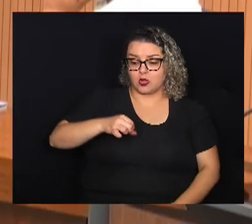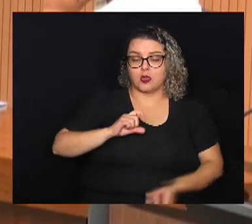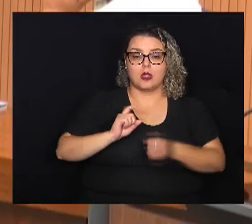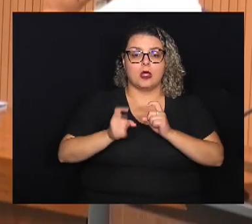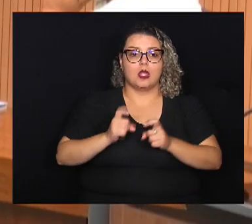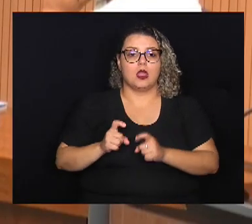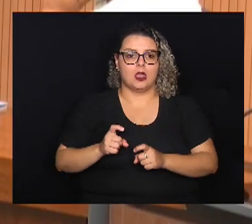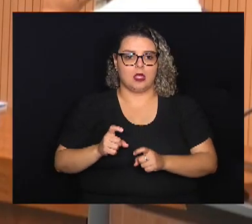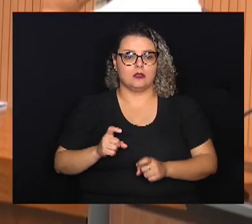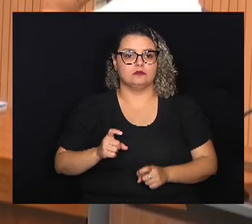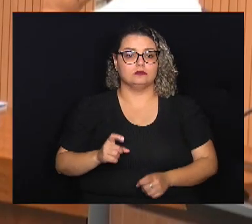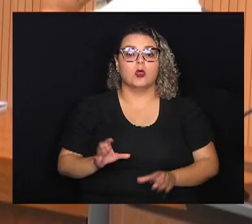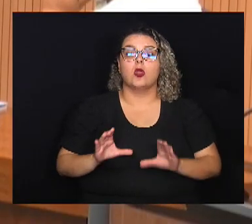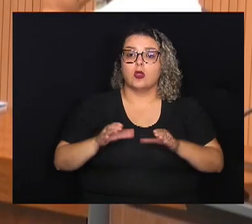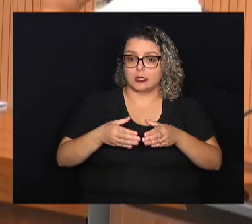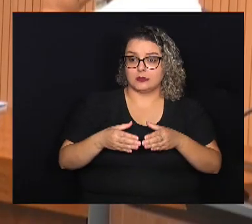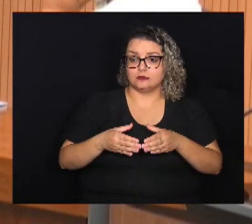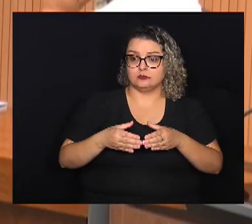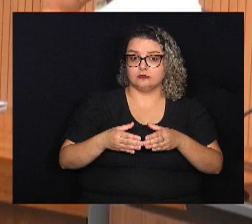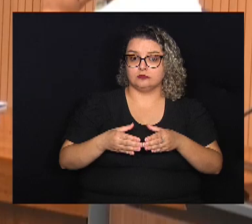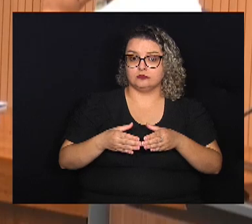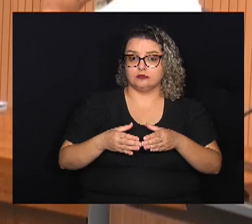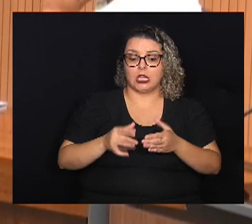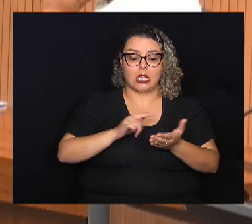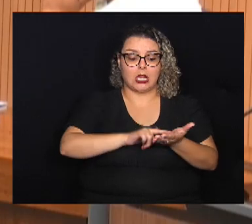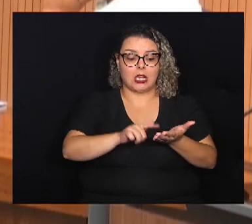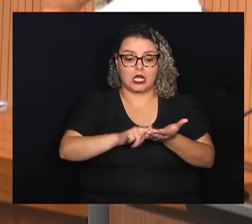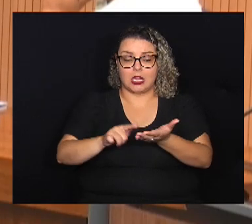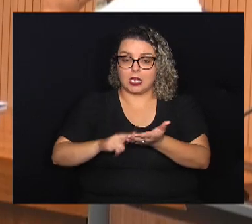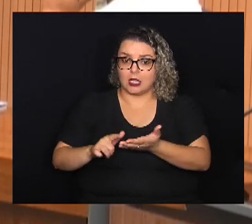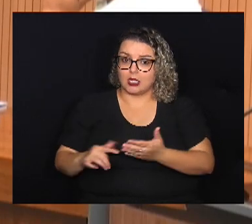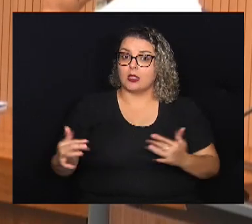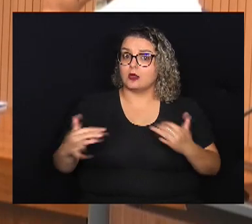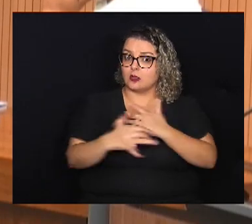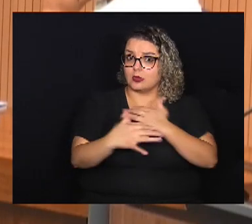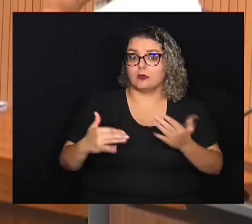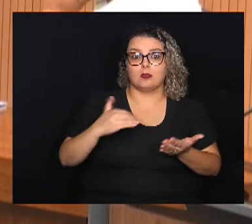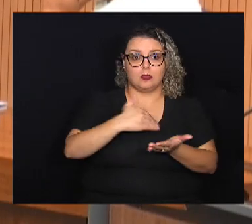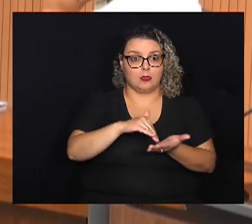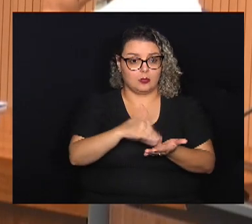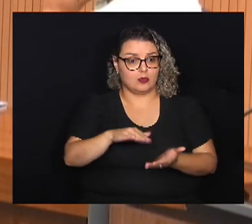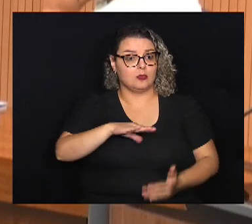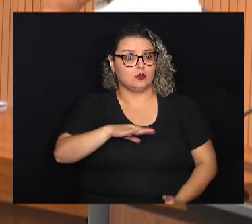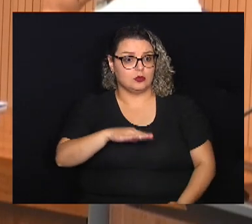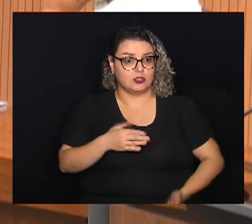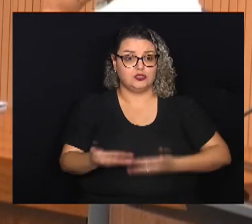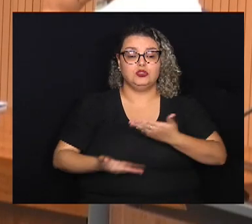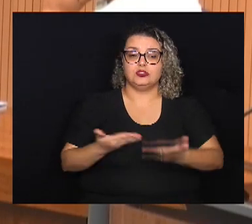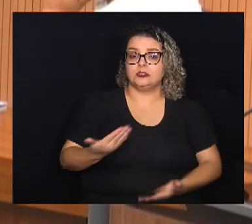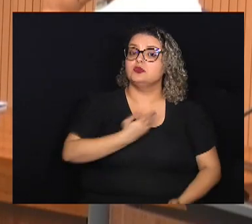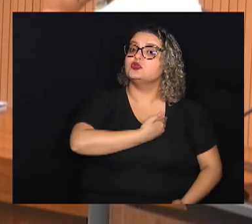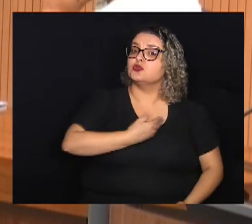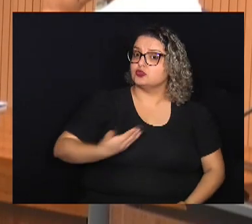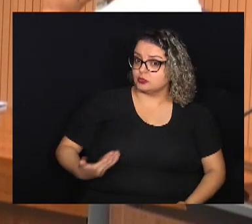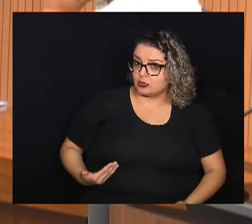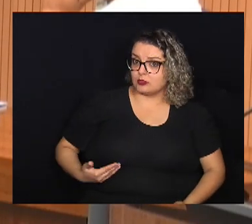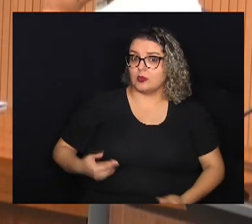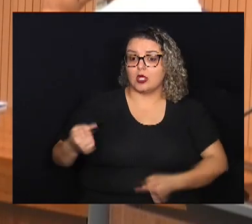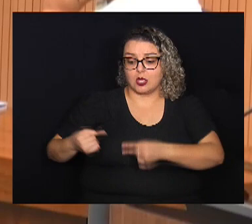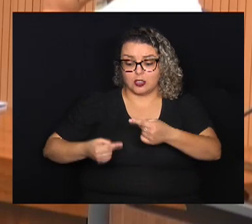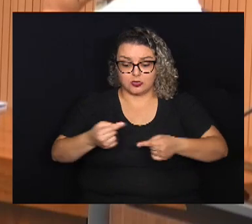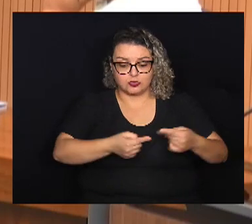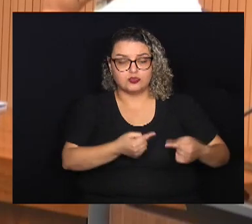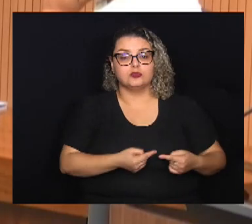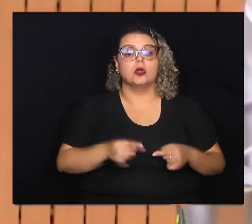a participação da equipe do departamento de limpeza urbana da Secretaria Municipal de Serviços Públicos para discutir